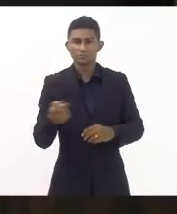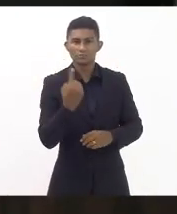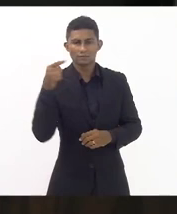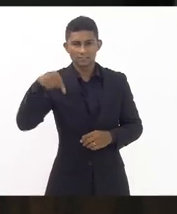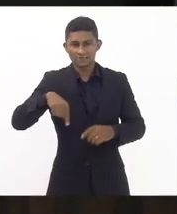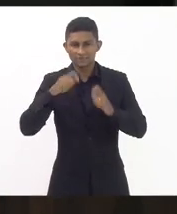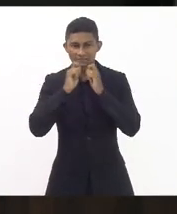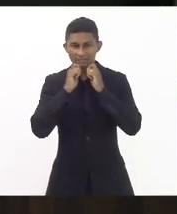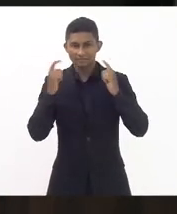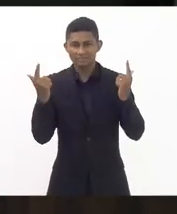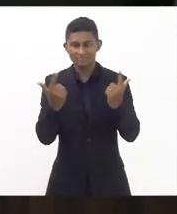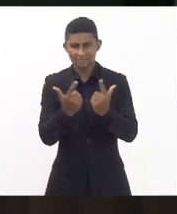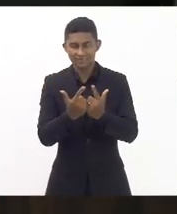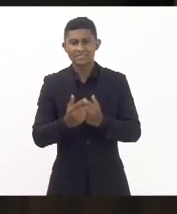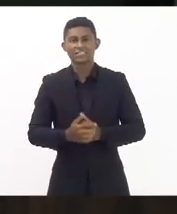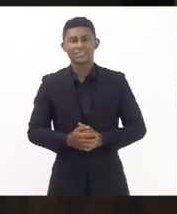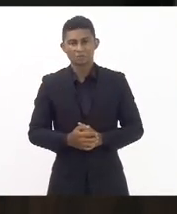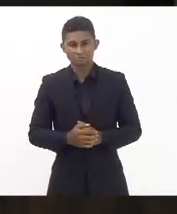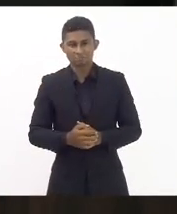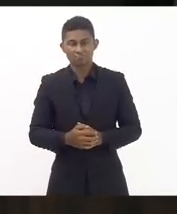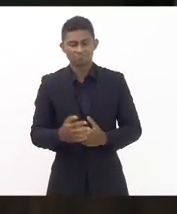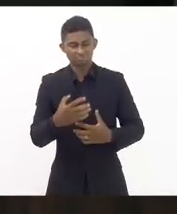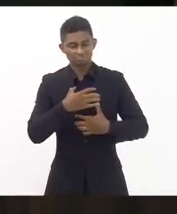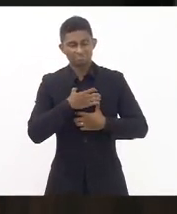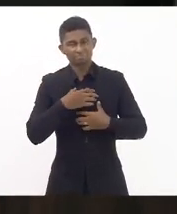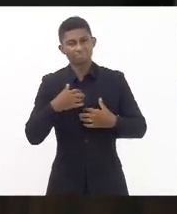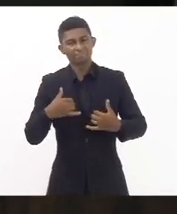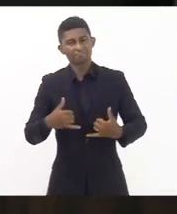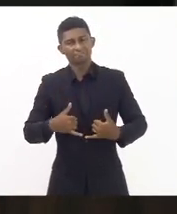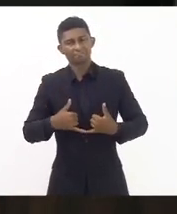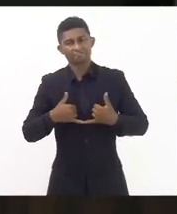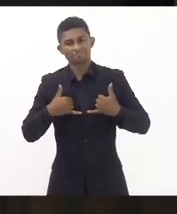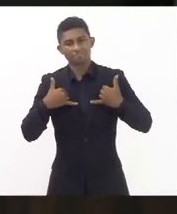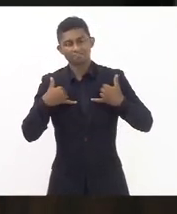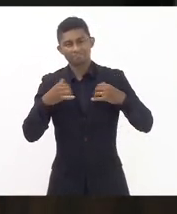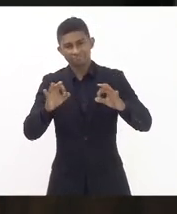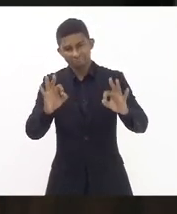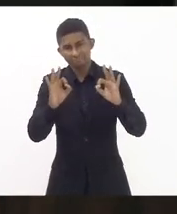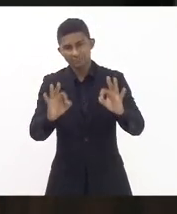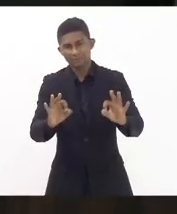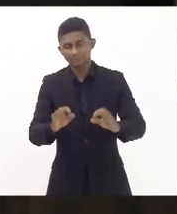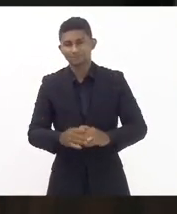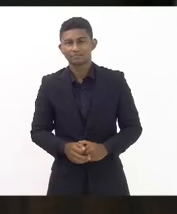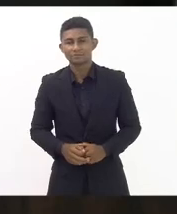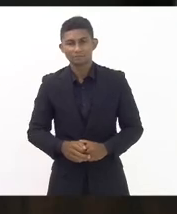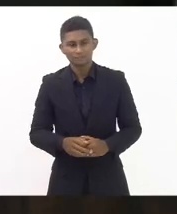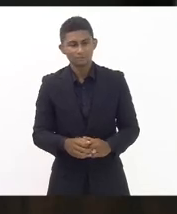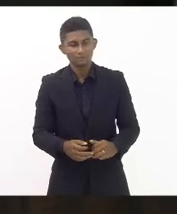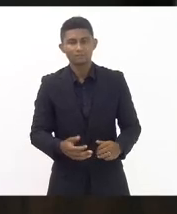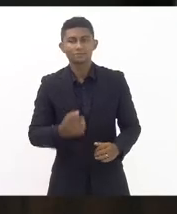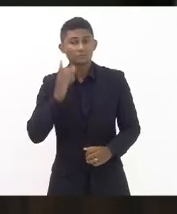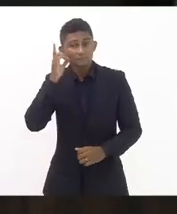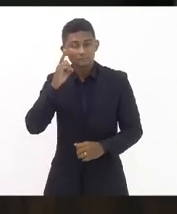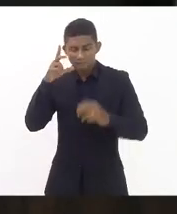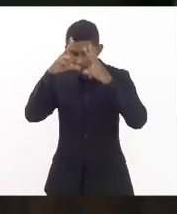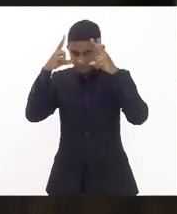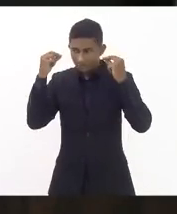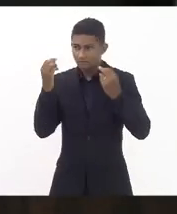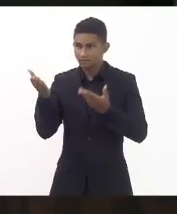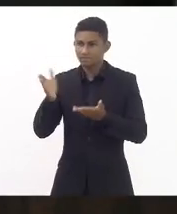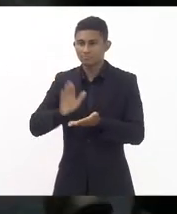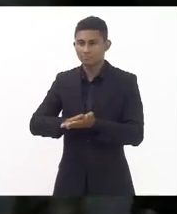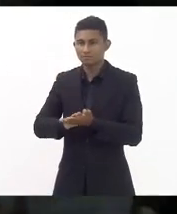Assembleia, para a Assembleia, sempre uma honra, tá certo? Então, parabenizar a deputada enfermeira Regiane.